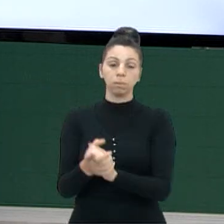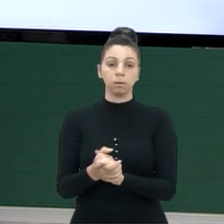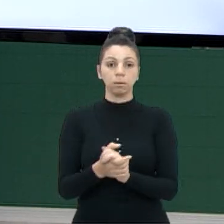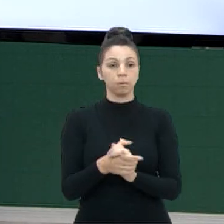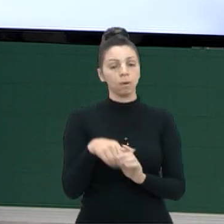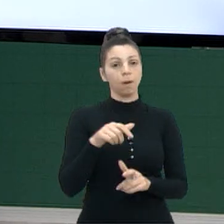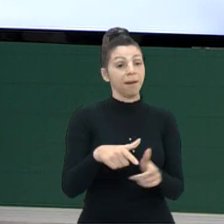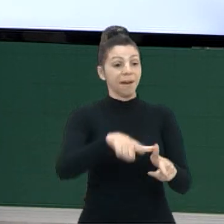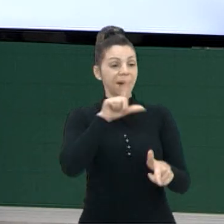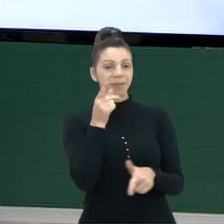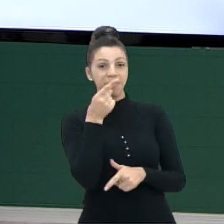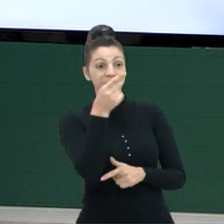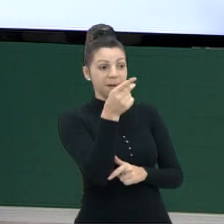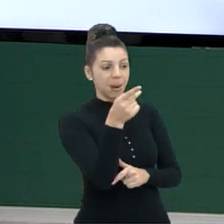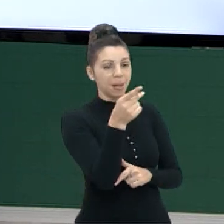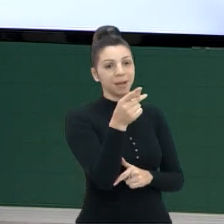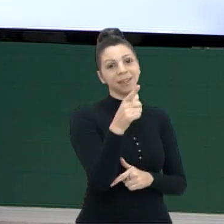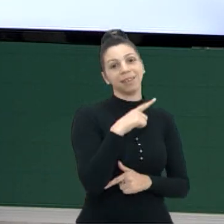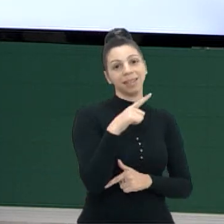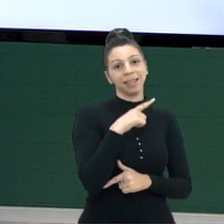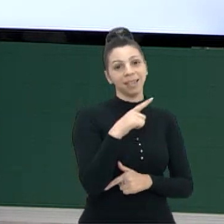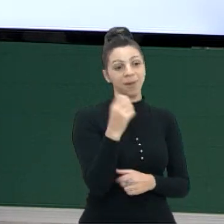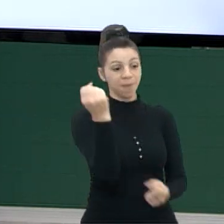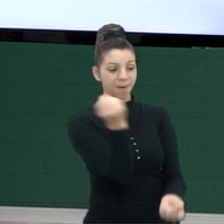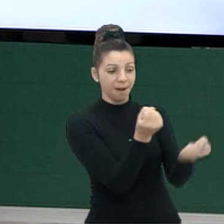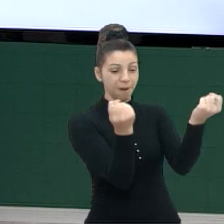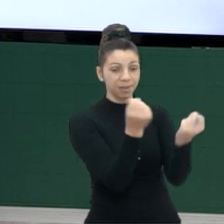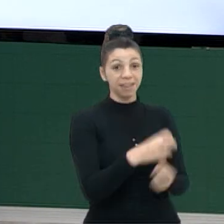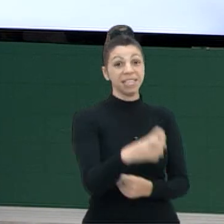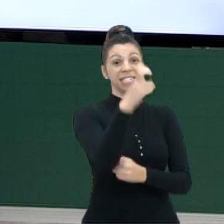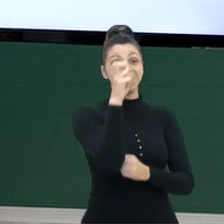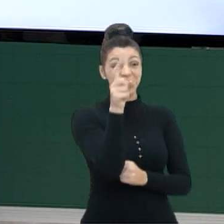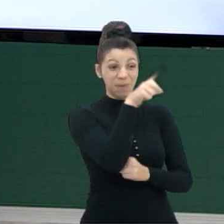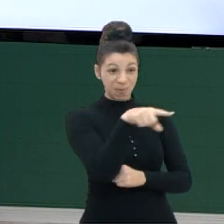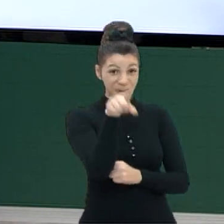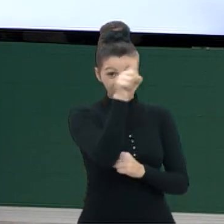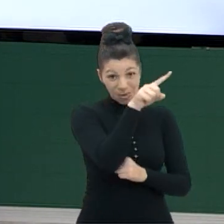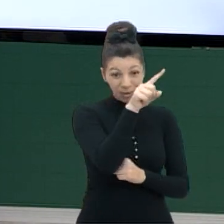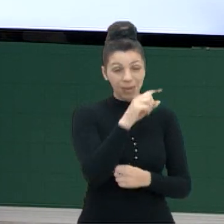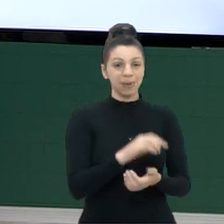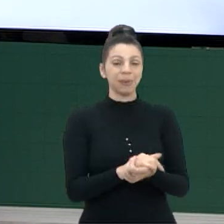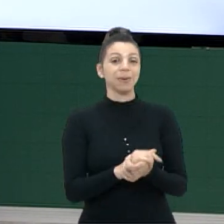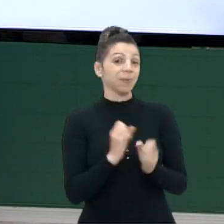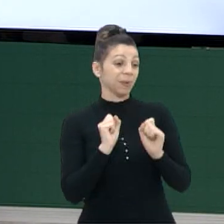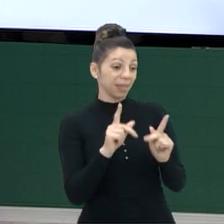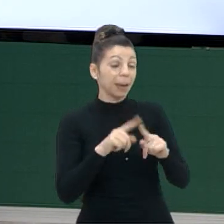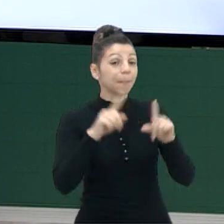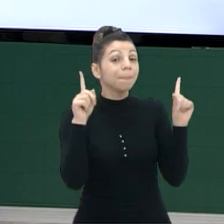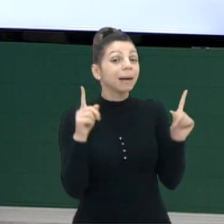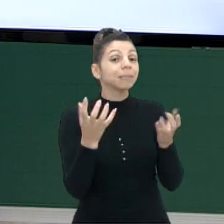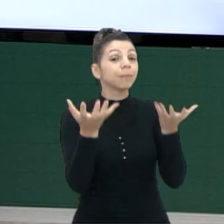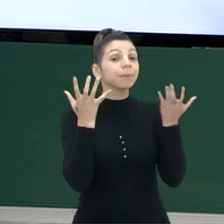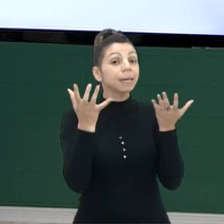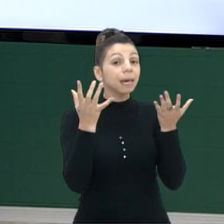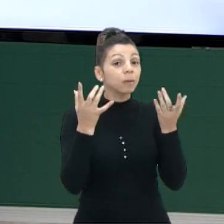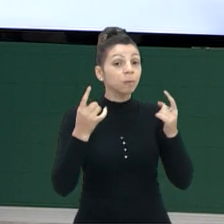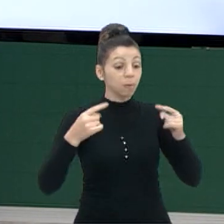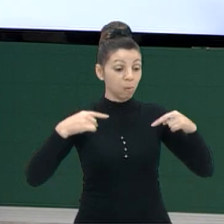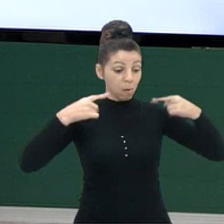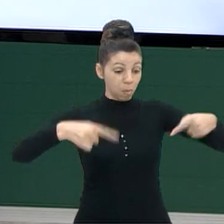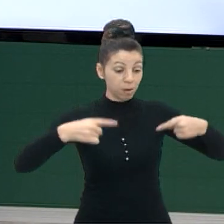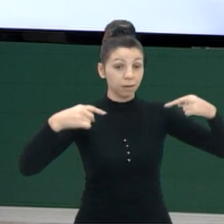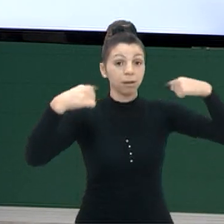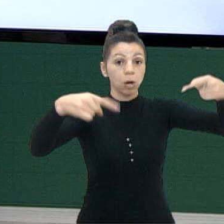mas eu quero falar de rodas que estão aparentes, rodas que fazem o carro poder andar. Então, como é que vai